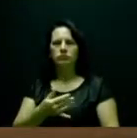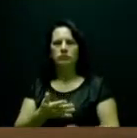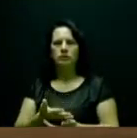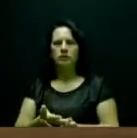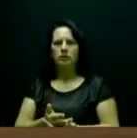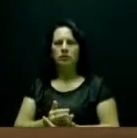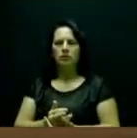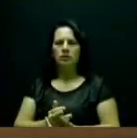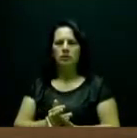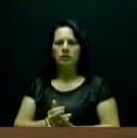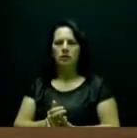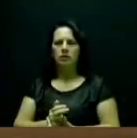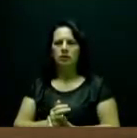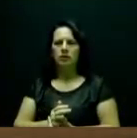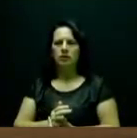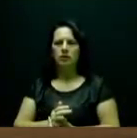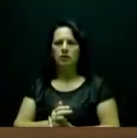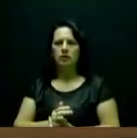infelizmente, eu,